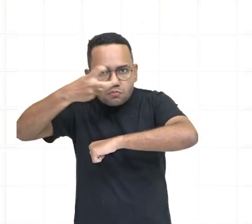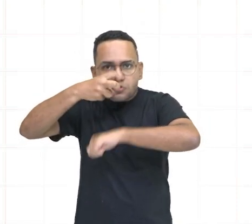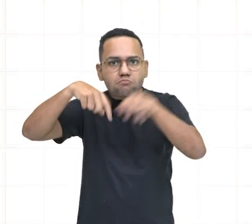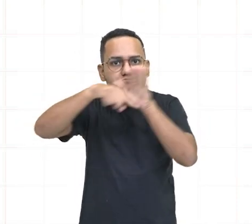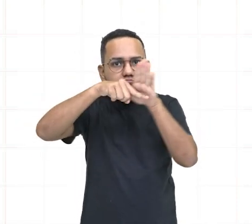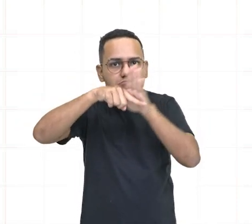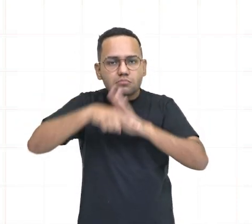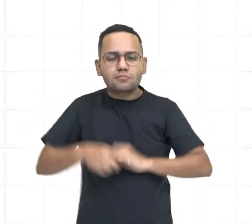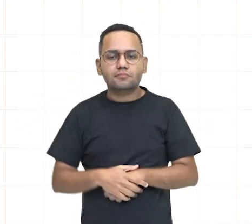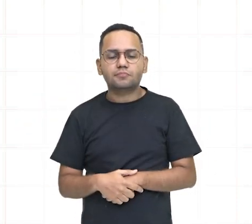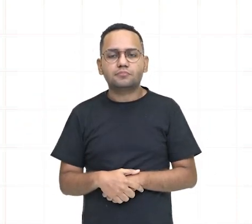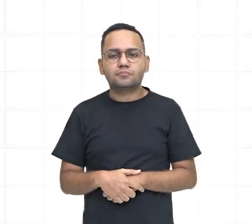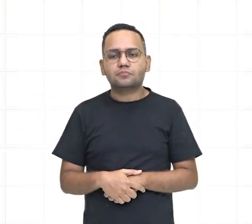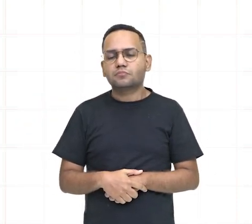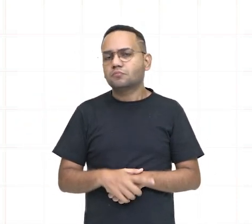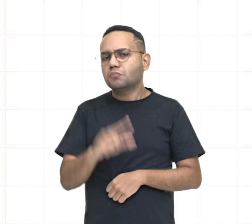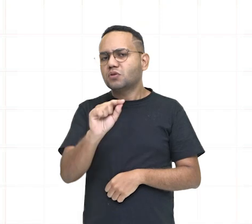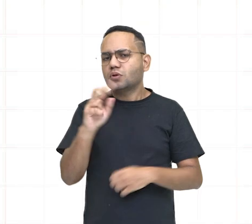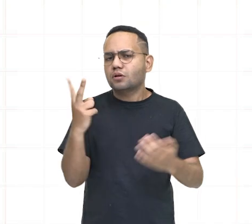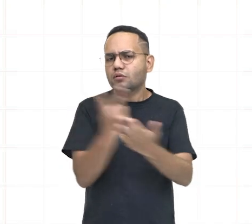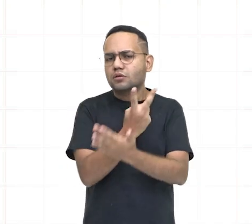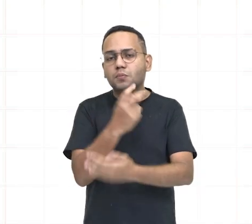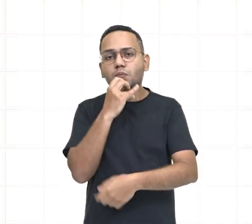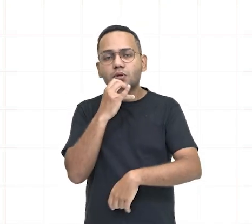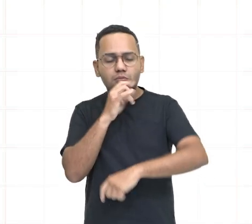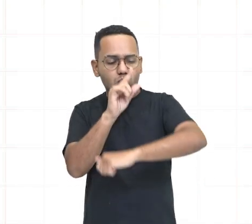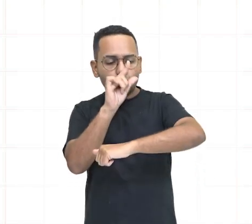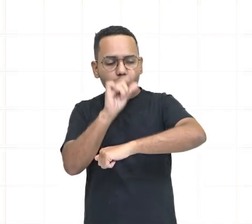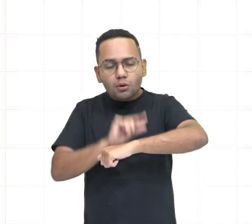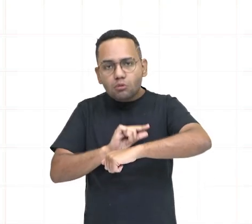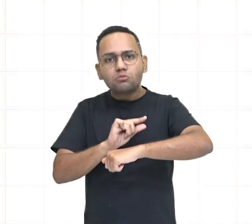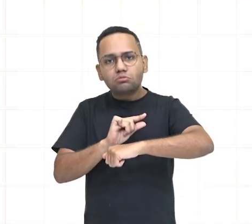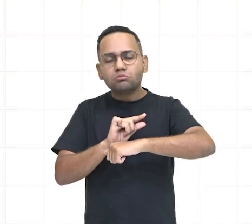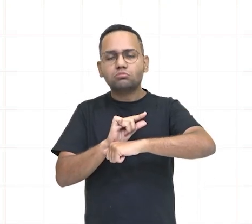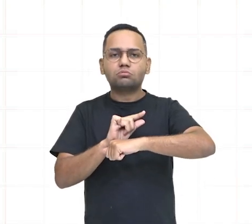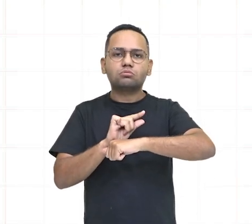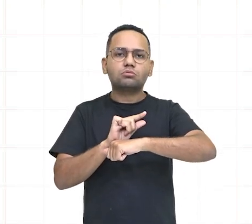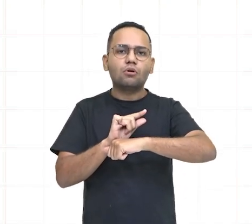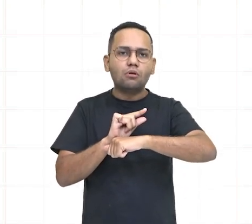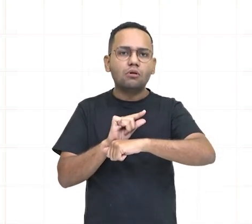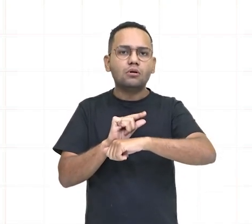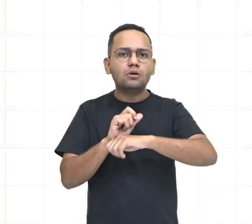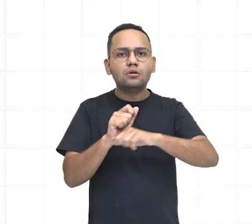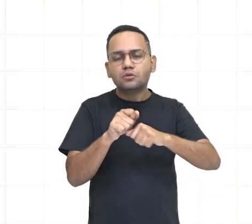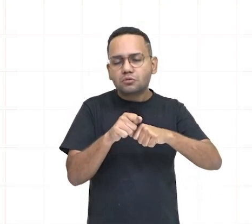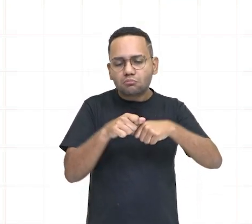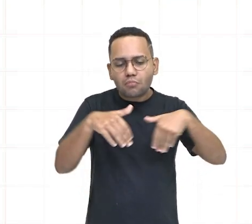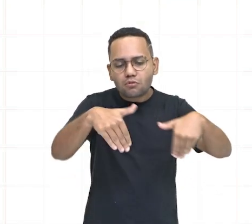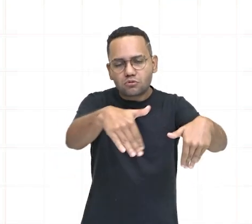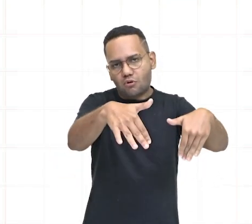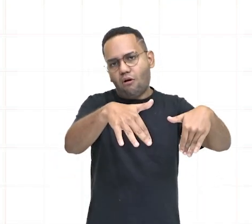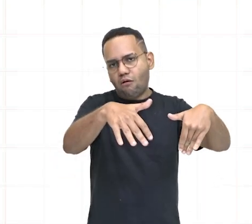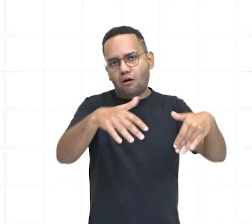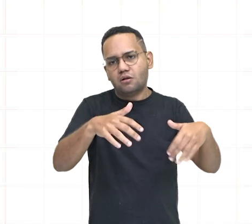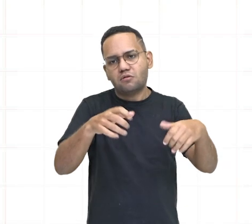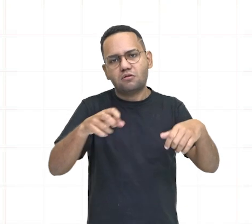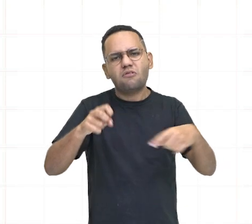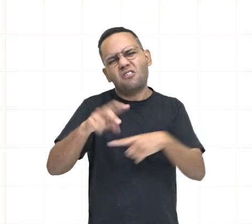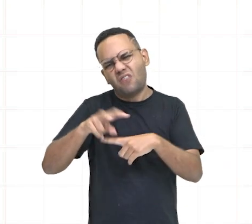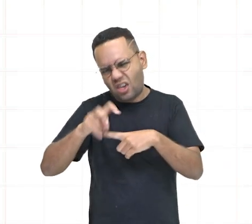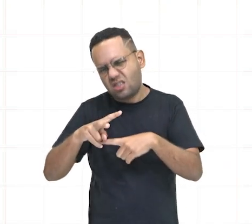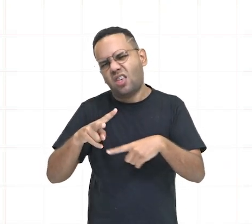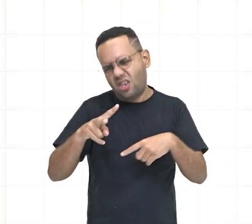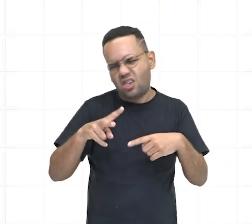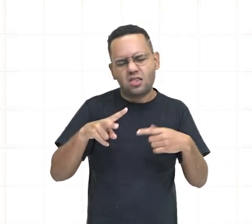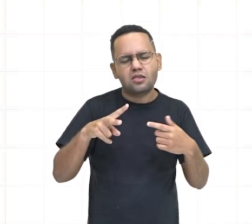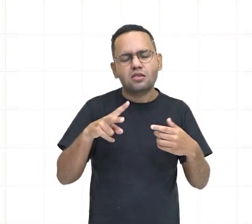desperdício menor ali da dispersão de fertilizantes, né? O drone vai no detalhe, ao mesmo tempo ele está